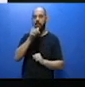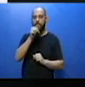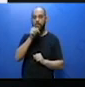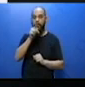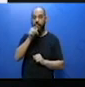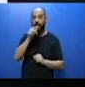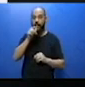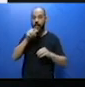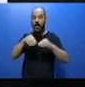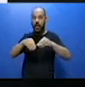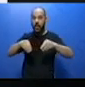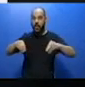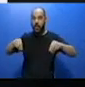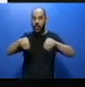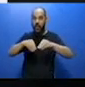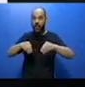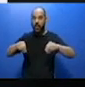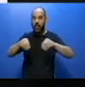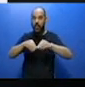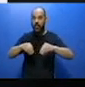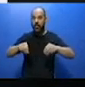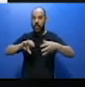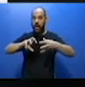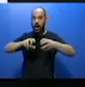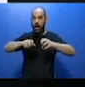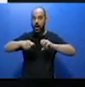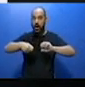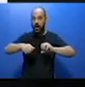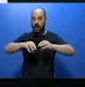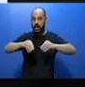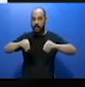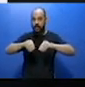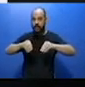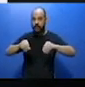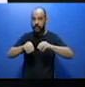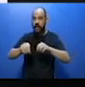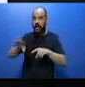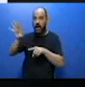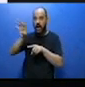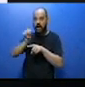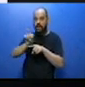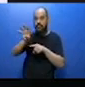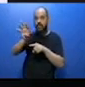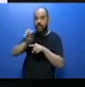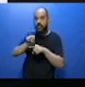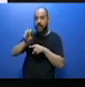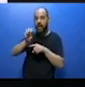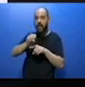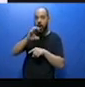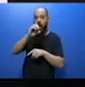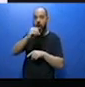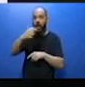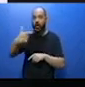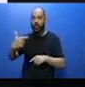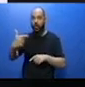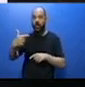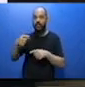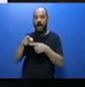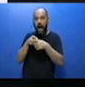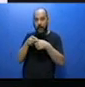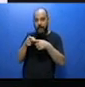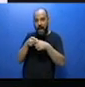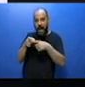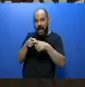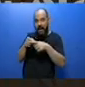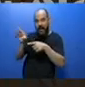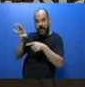com grande umidade e assim a minhoca consegue respirar absorvendo o gás oxigênio por meio da sua pele. Então a